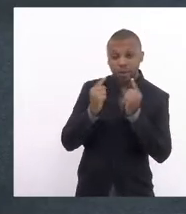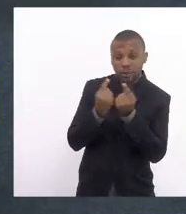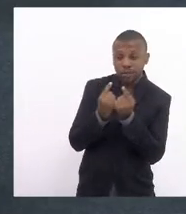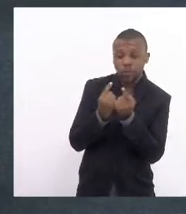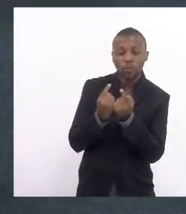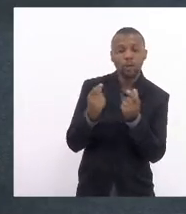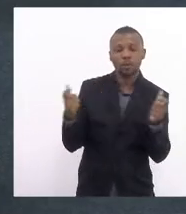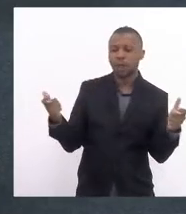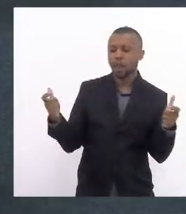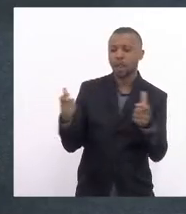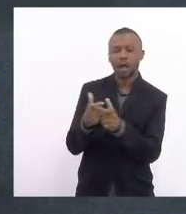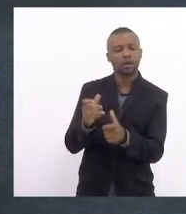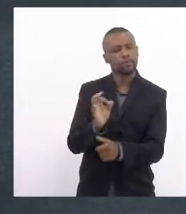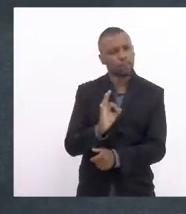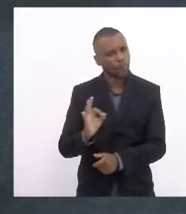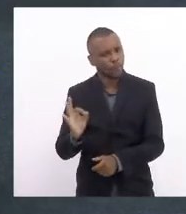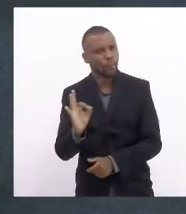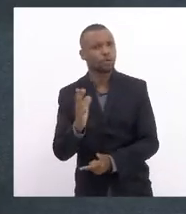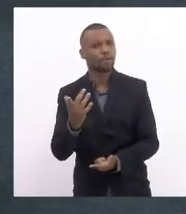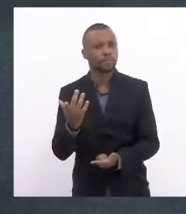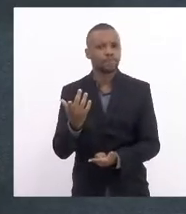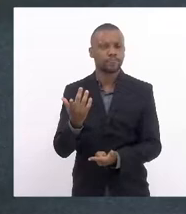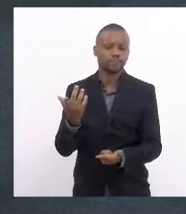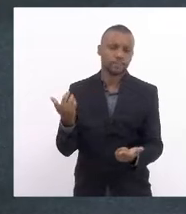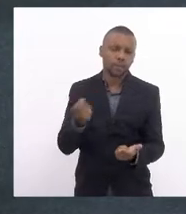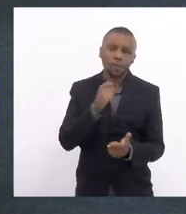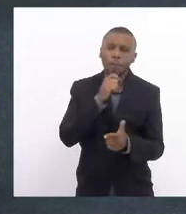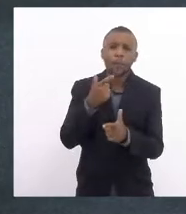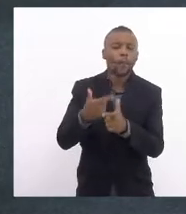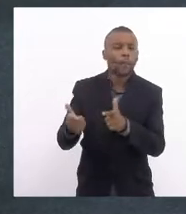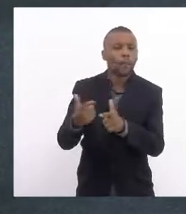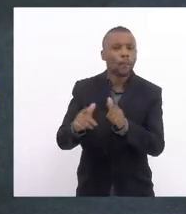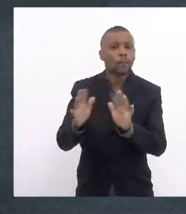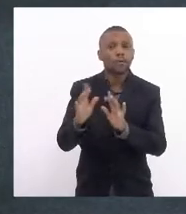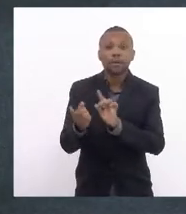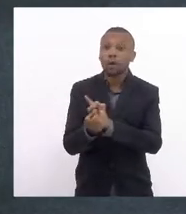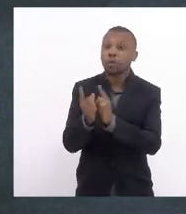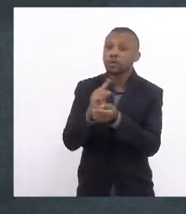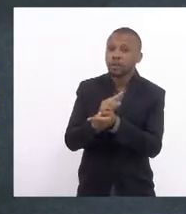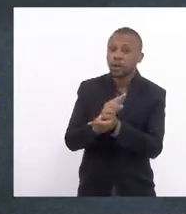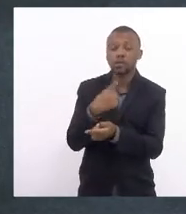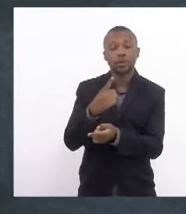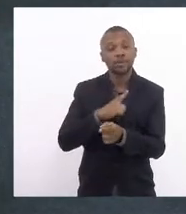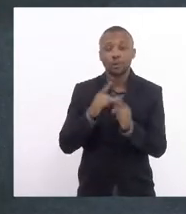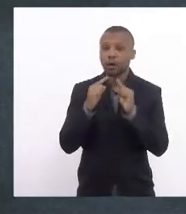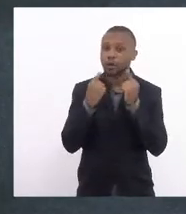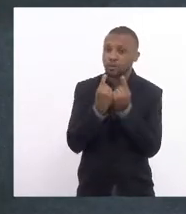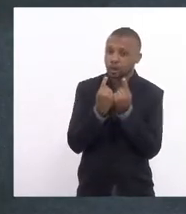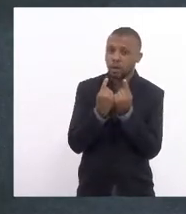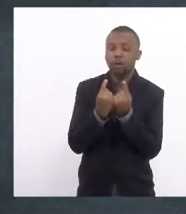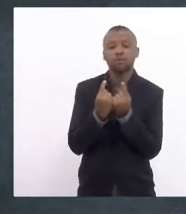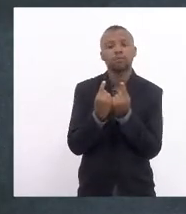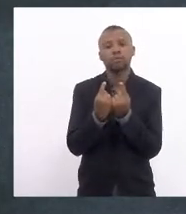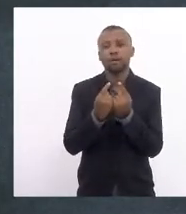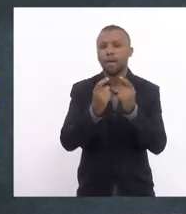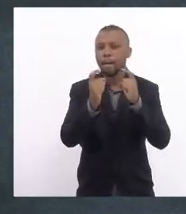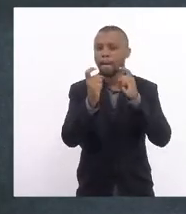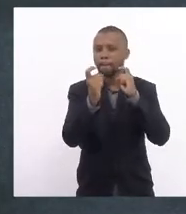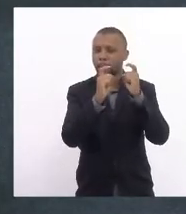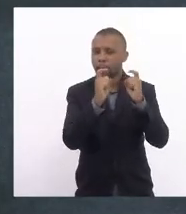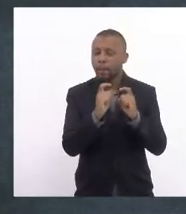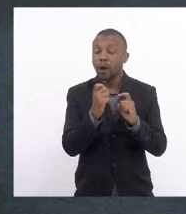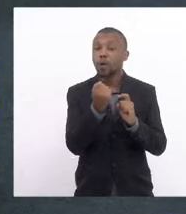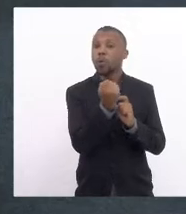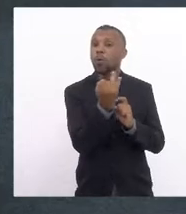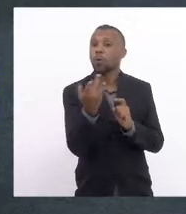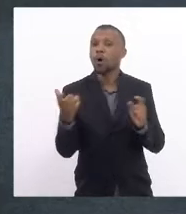de aprofundar o debate e a discussão do projeto, mas essa sessão não está esvaziada. Ao contrário, nós já tivemos aqui sessões, deputada Marta Rocha, com um quórum bem